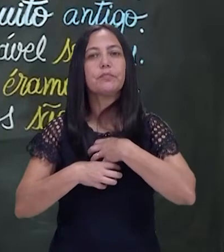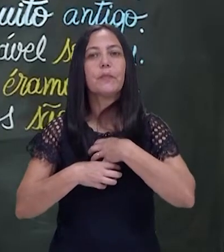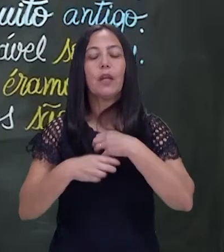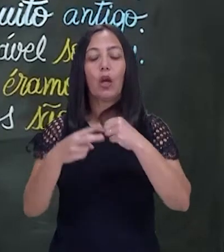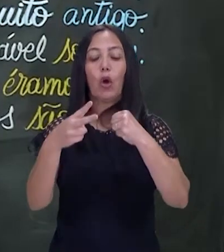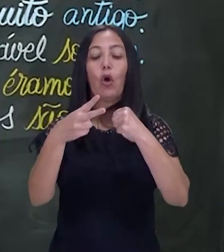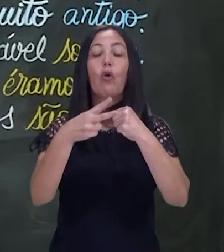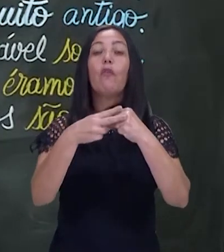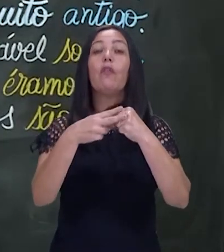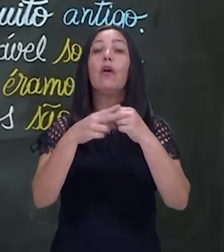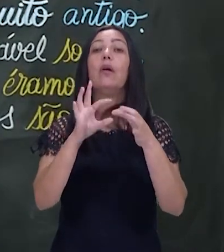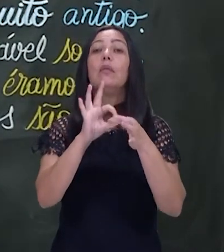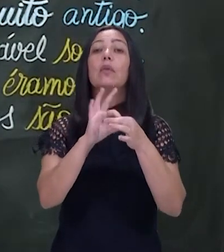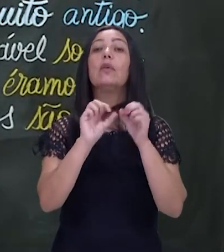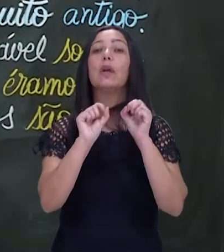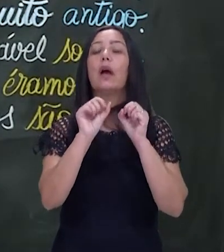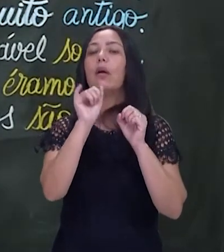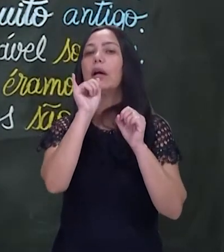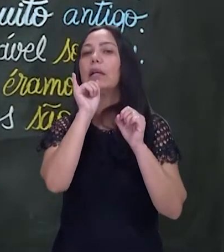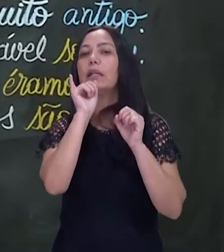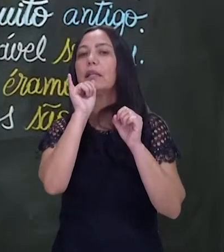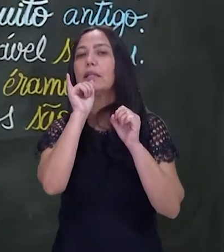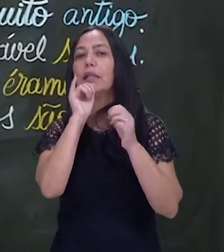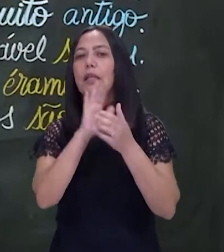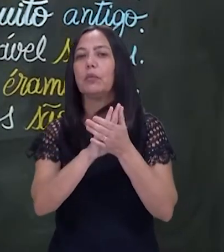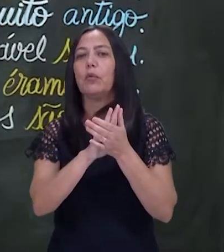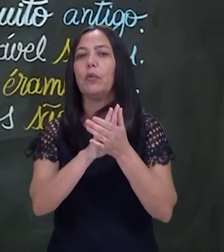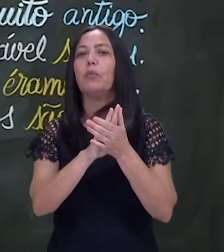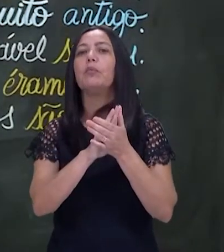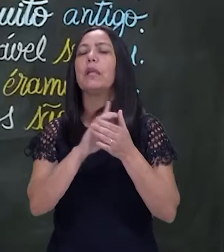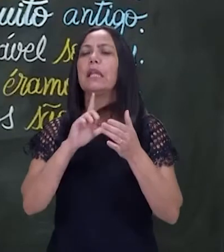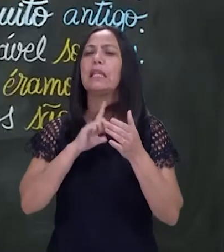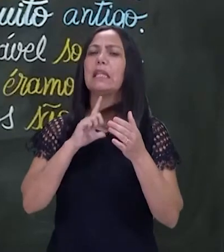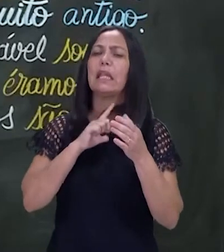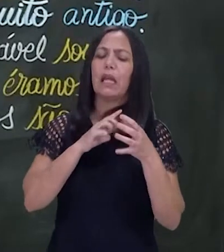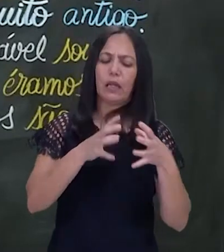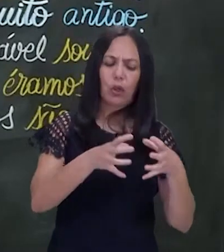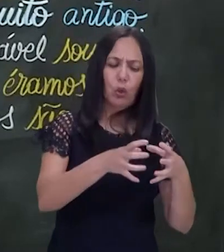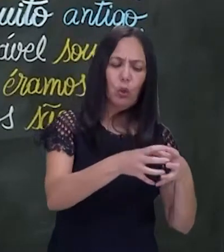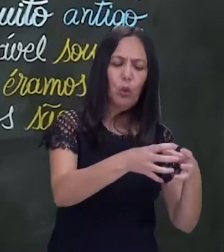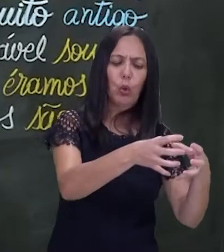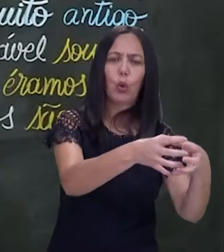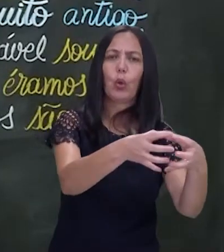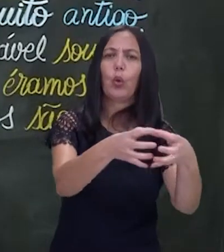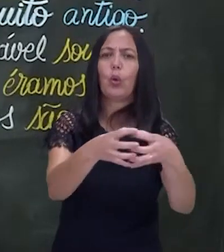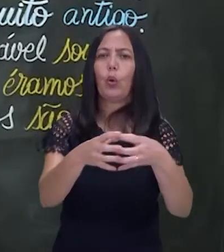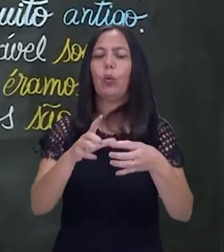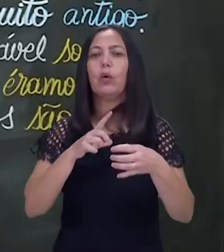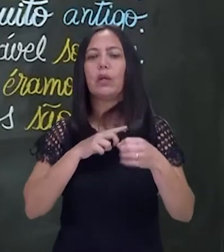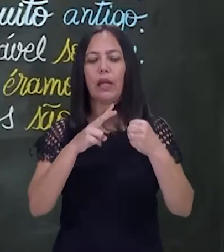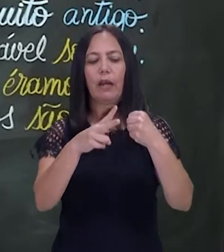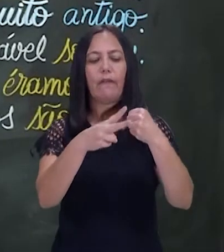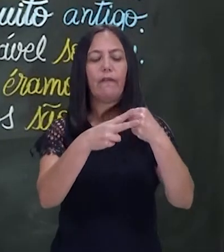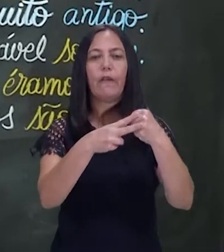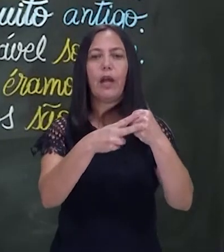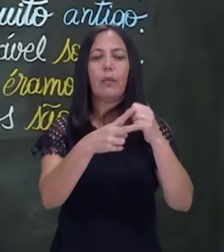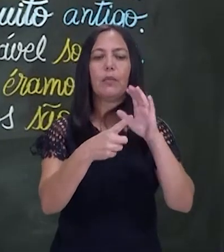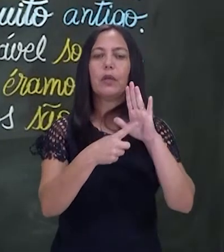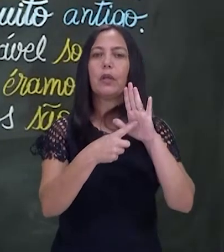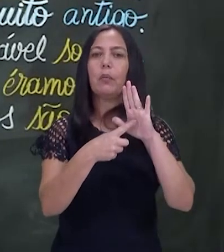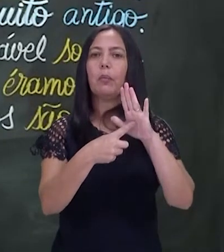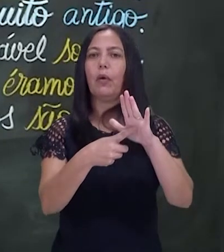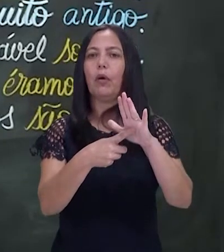Os verbos de ligação, nós temos alguns exemplos aqui no quadro, eles se dividem em alguns grupos. Existem verbos que indicam